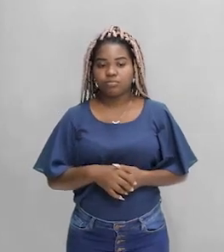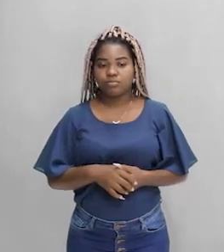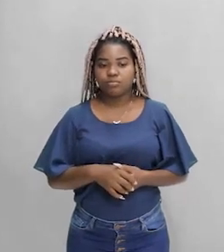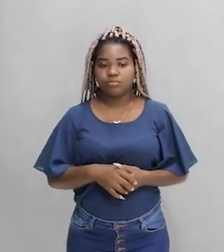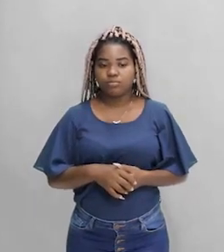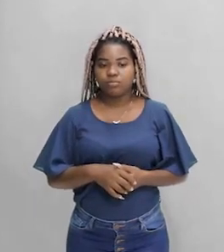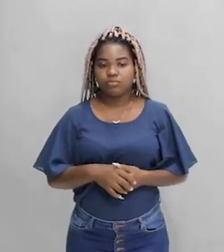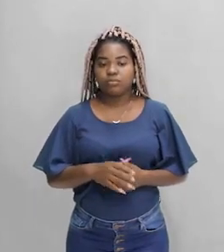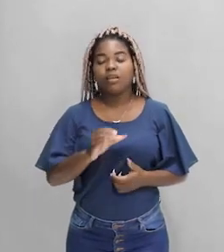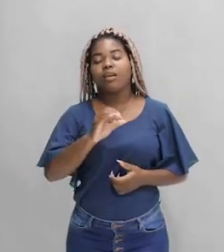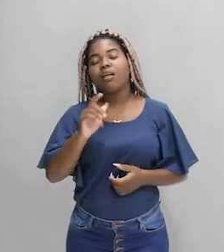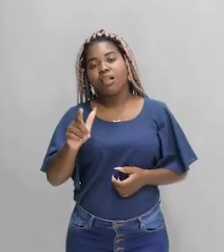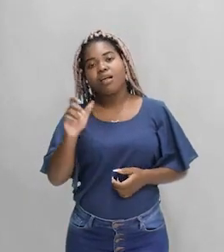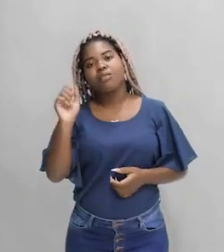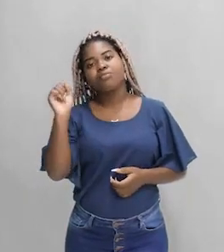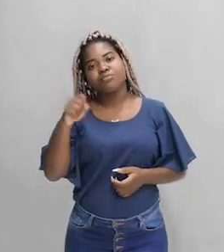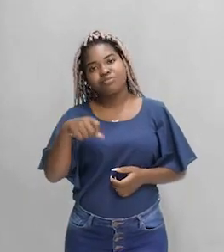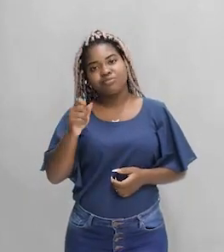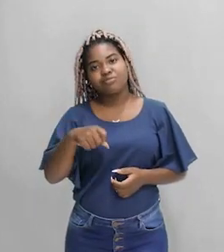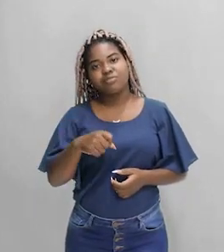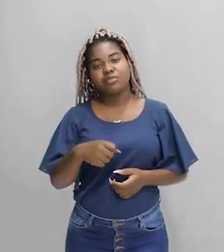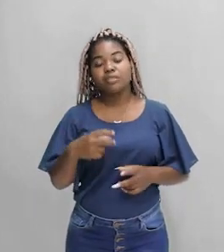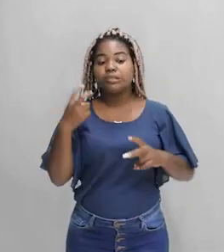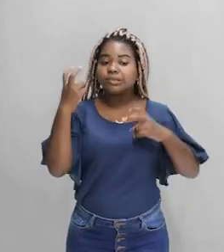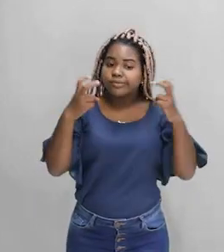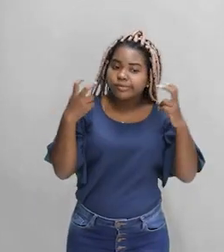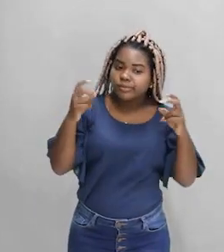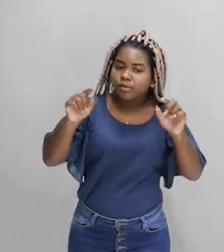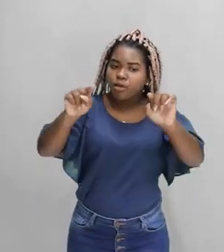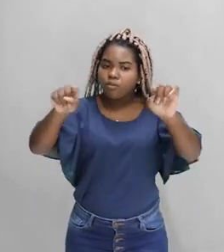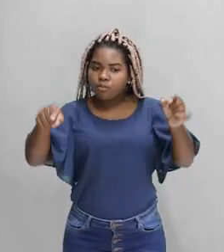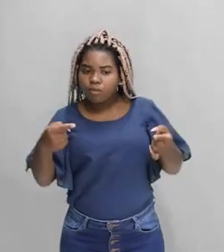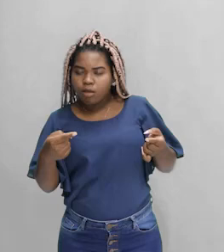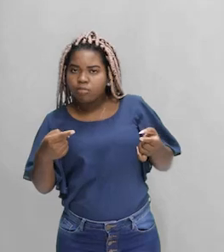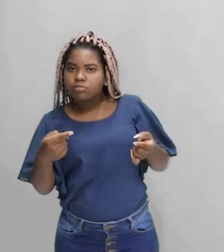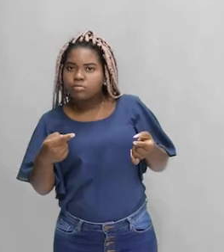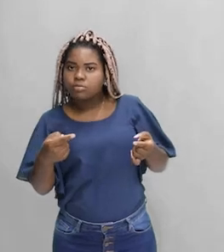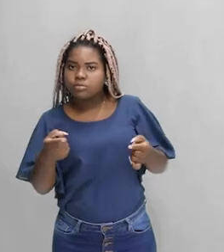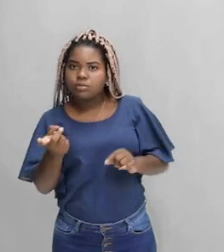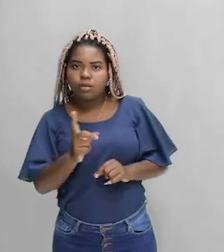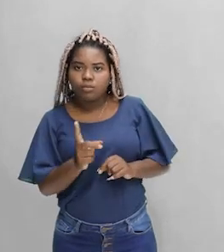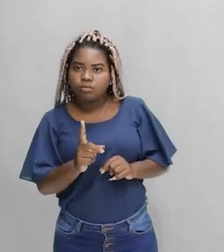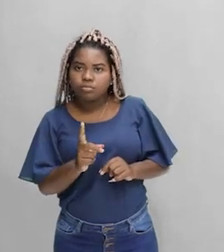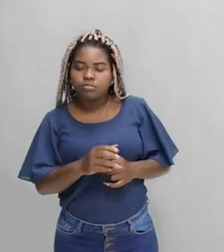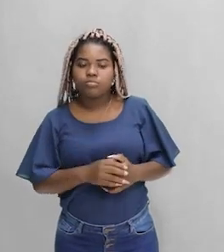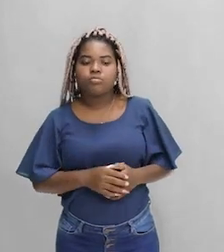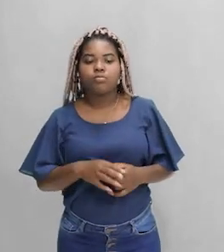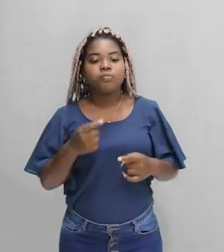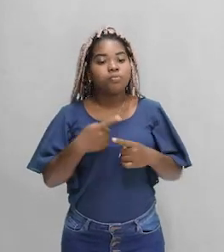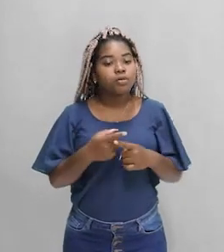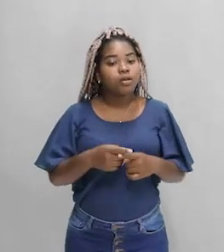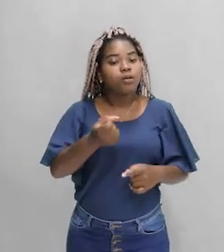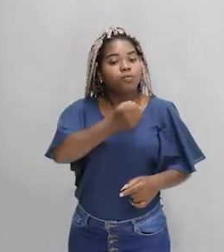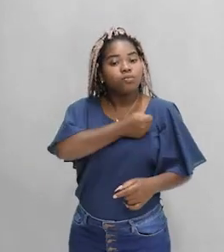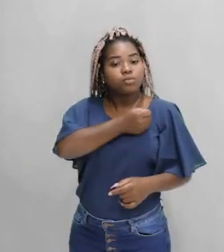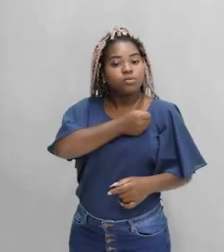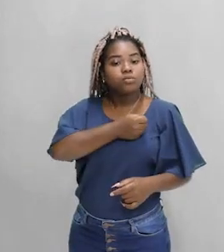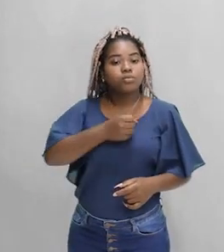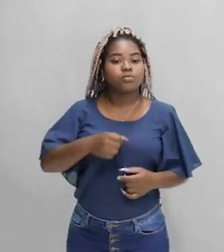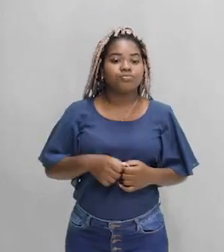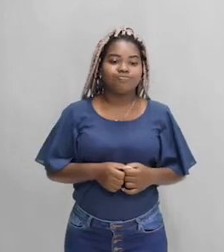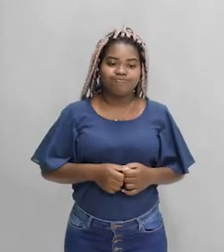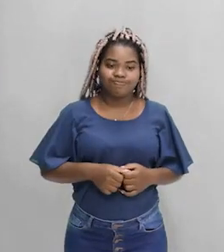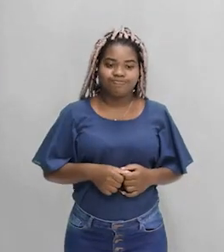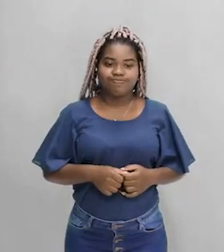exponencial? Claro, gente, não se preocupa aqui, ó, tá? Com essa base. Por quê? Porque ela é um número. Lá em cima era o